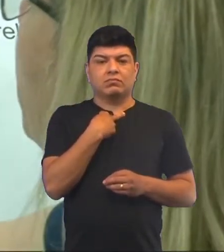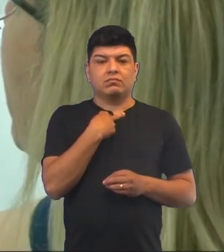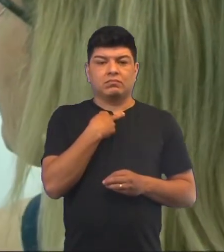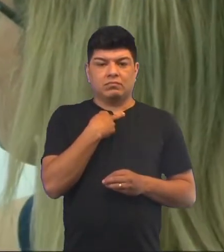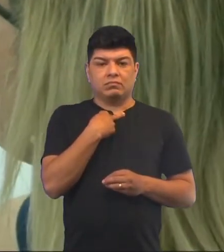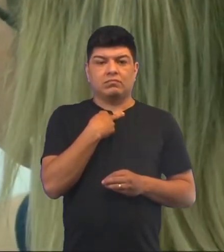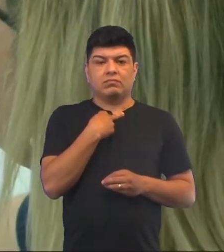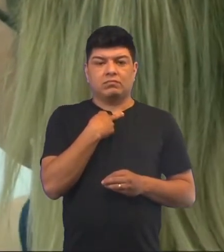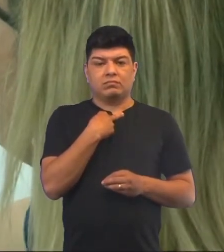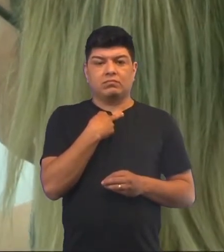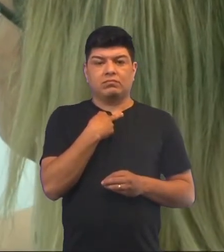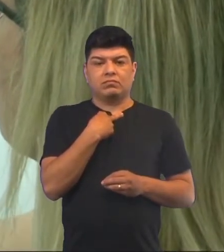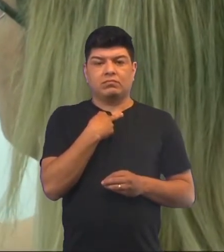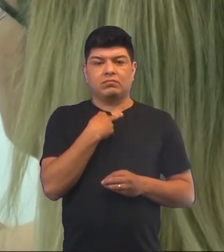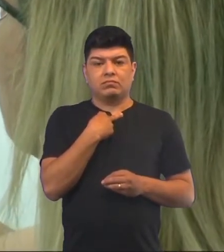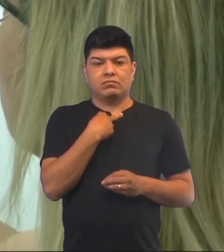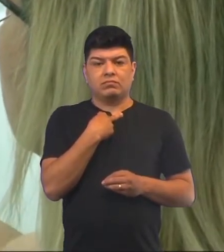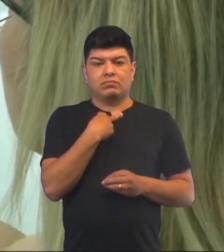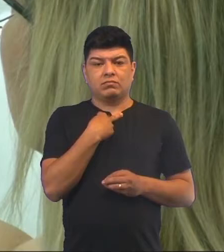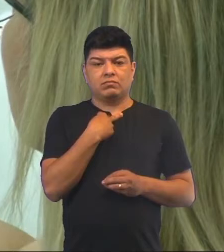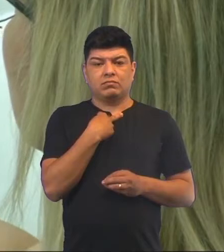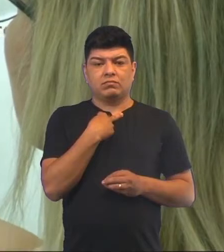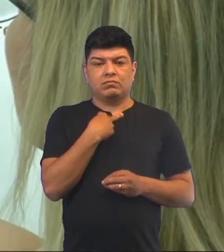eu for marcar aqui, ó,